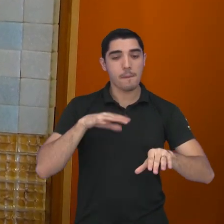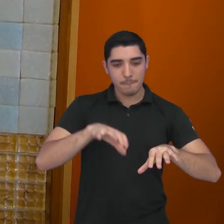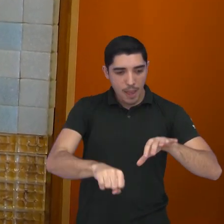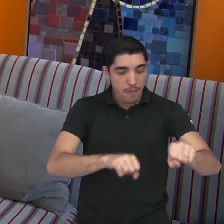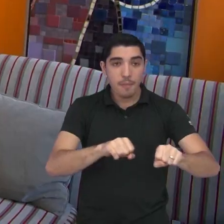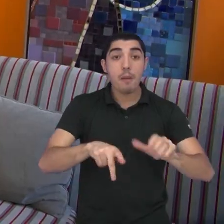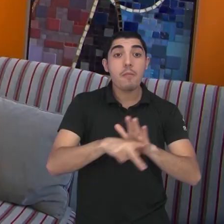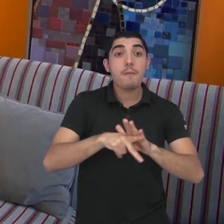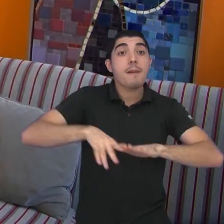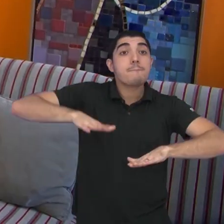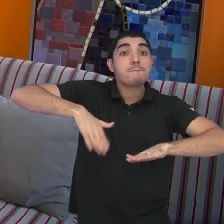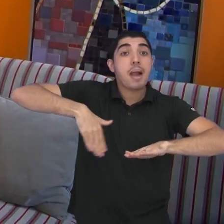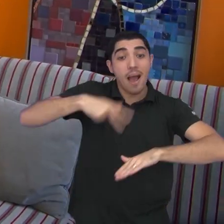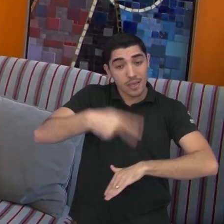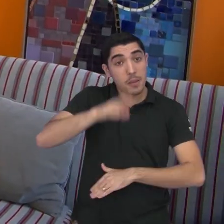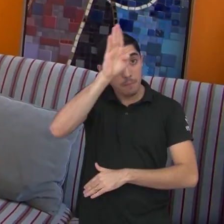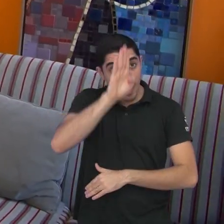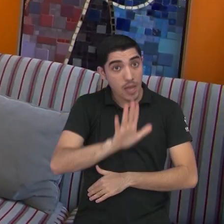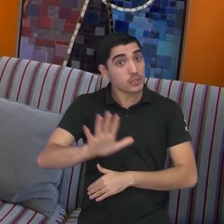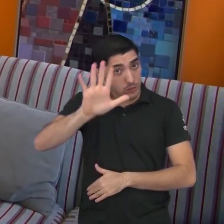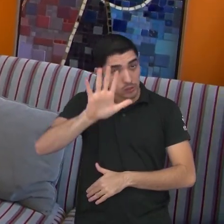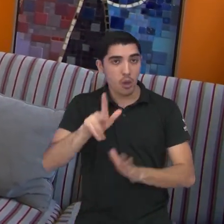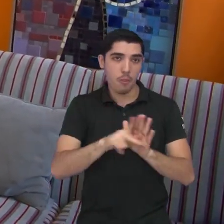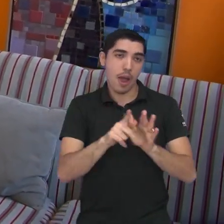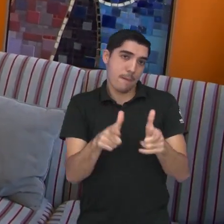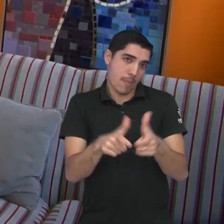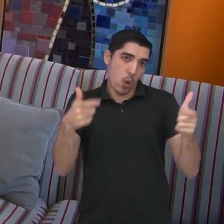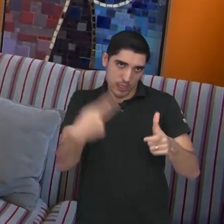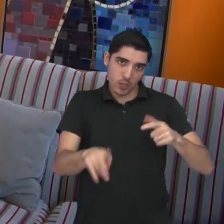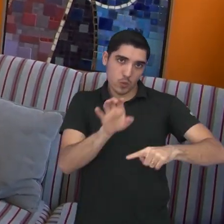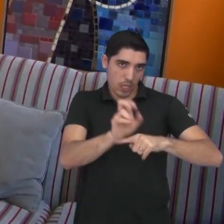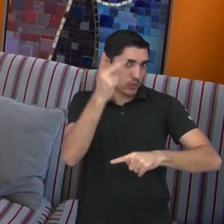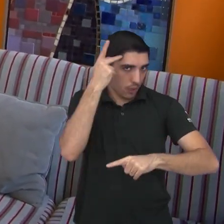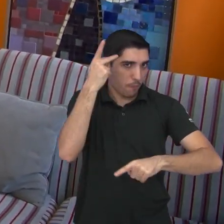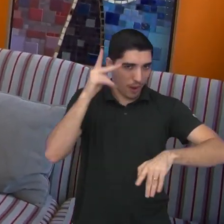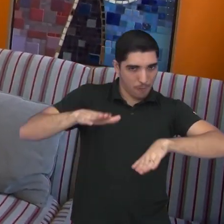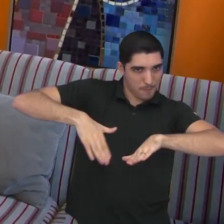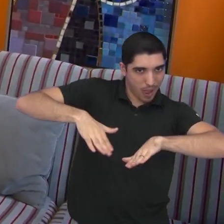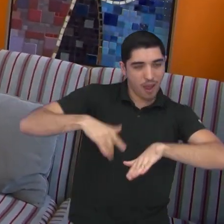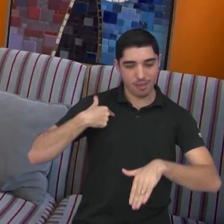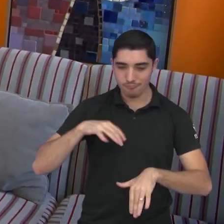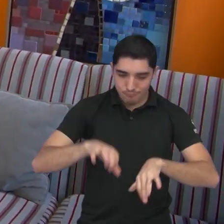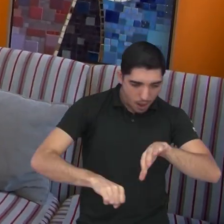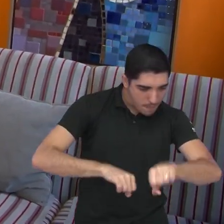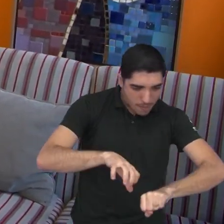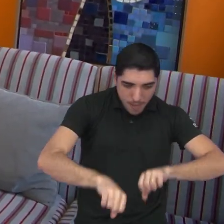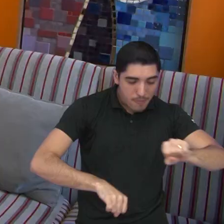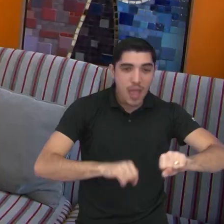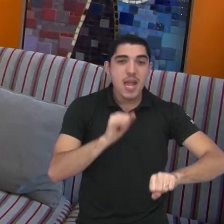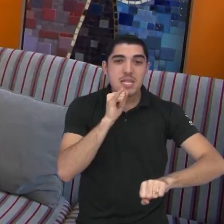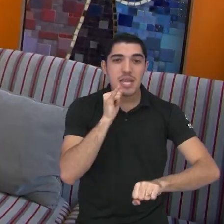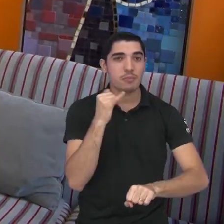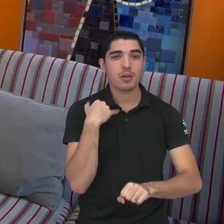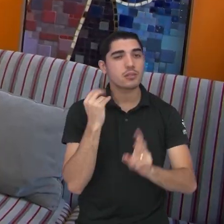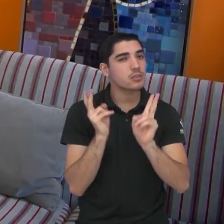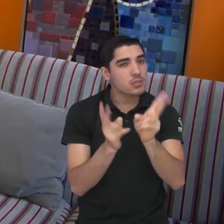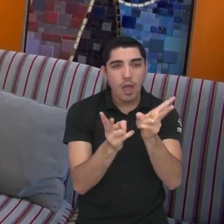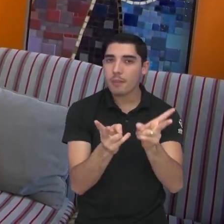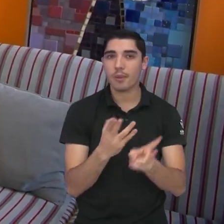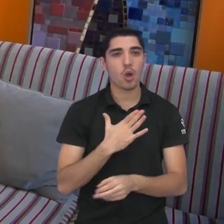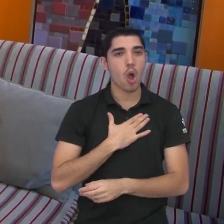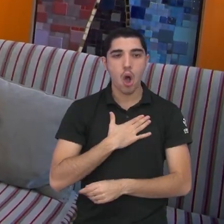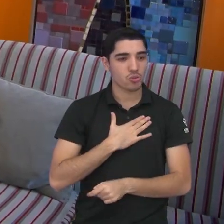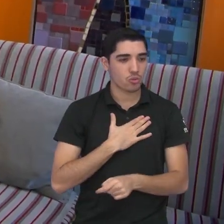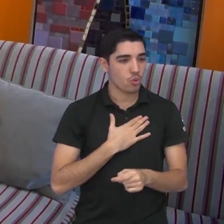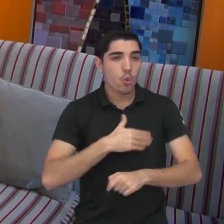várias praias do Brasil inteiro. Muitas são do litoral norte de São Paulo. Que legal! Então, assim, todo mosaicista ele tem muito assim de ficar catando